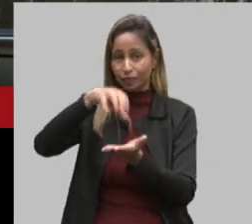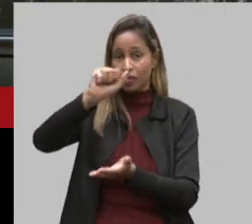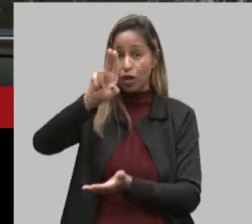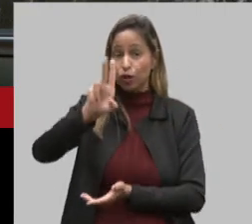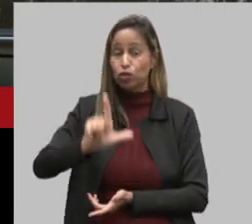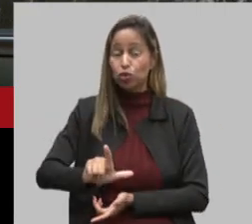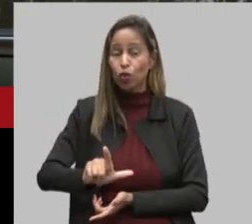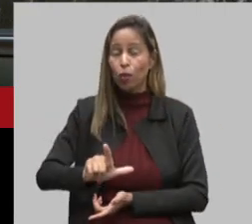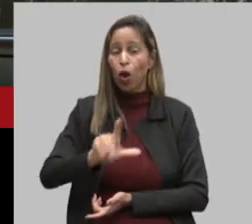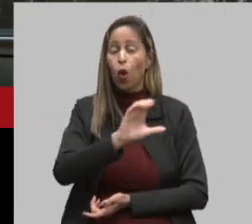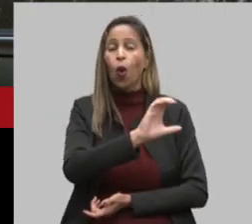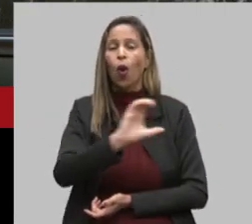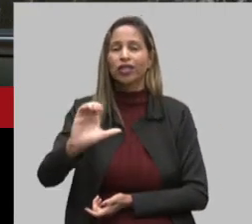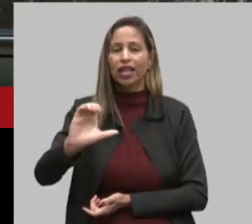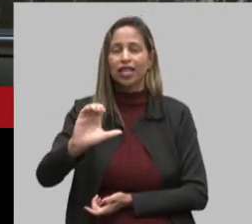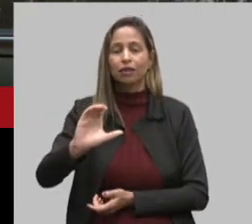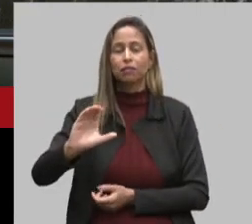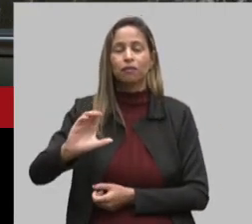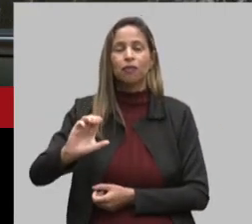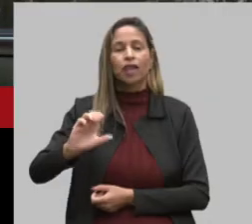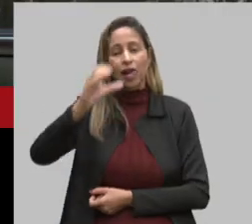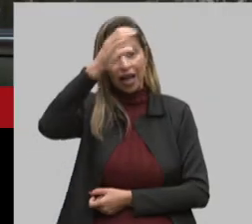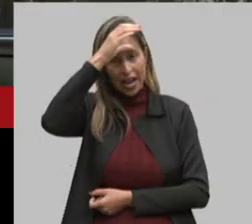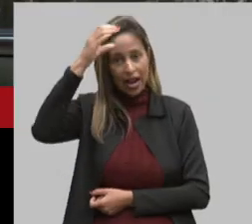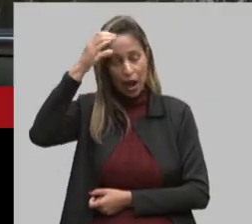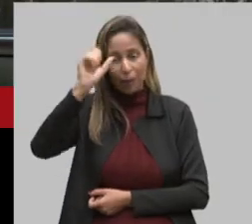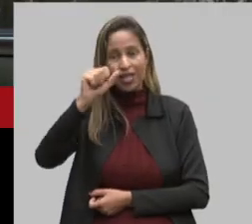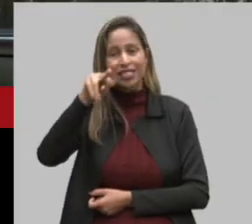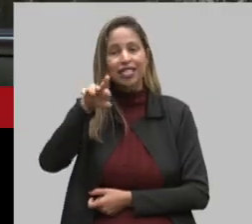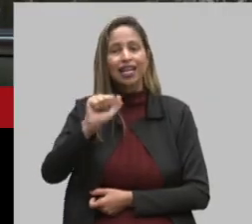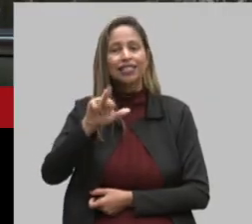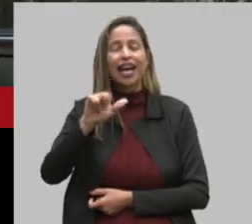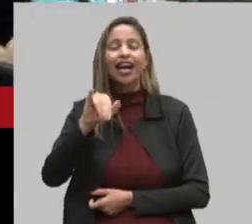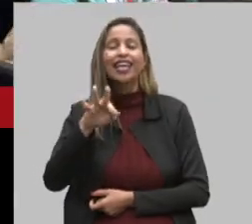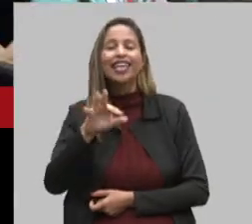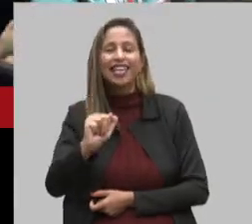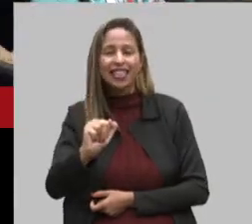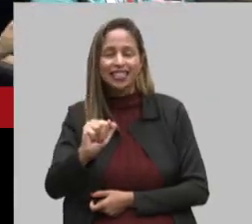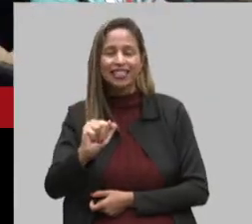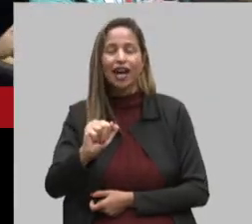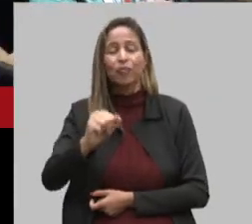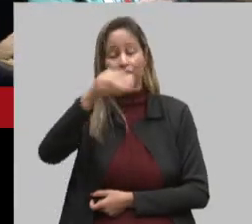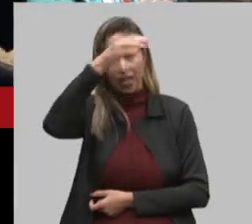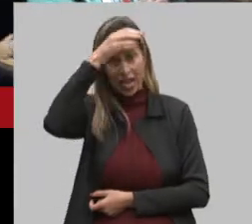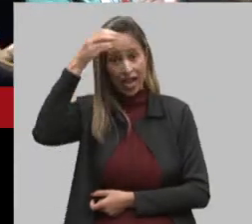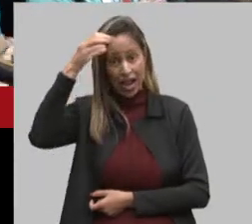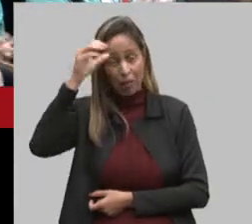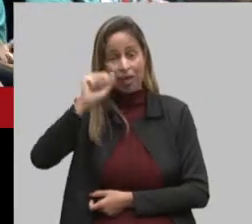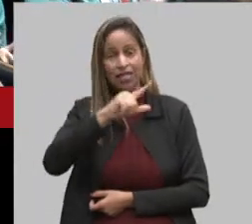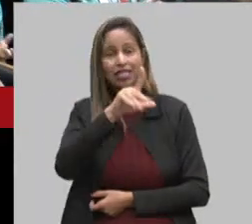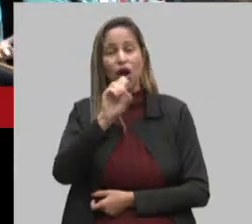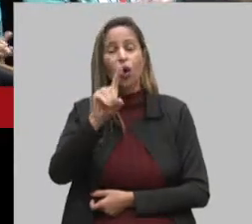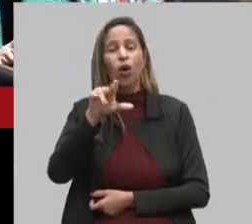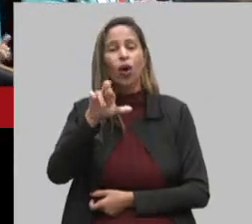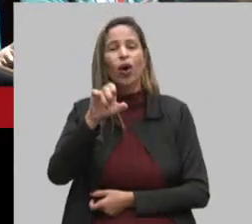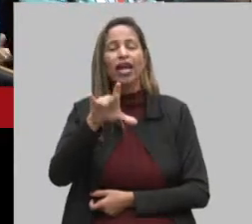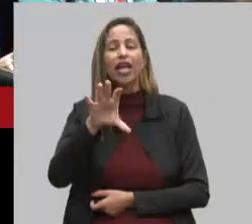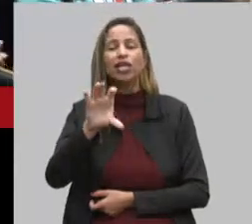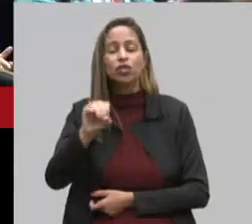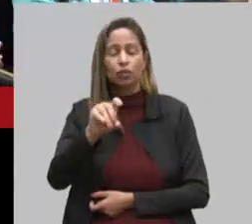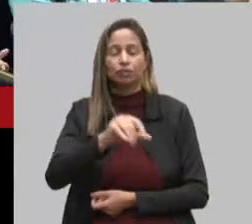coordenação é da Câmara Municipal de Santa Rita de Caldas e da Câmara Municipal de São Lourenço os integrantes